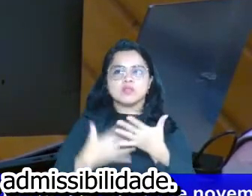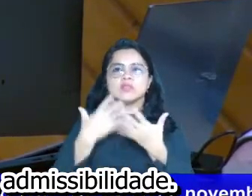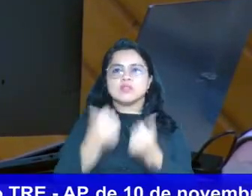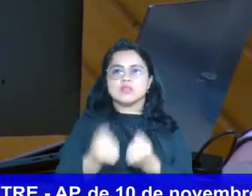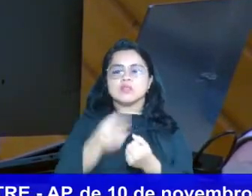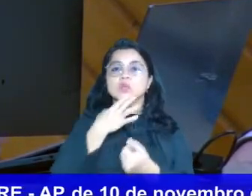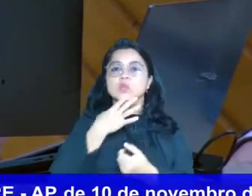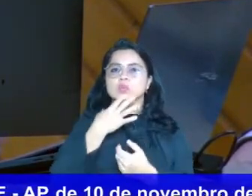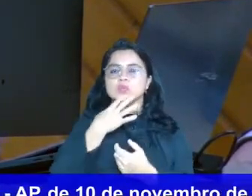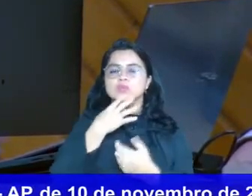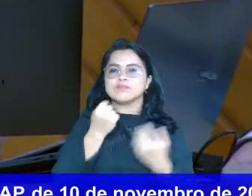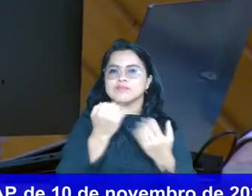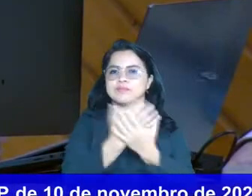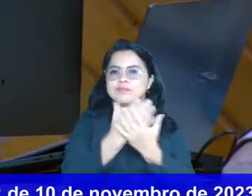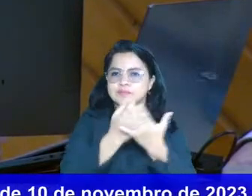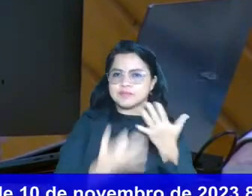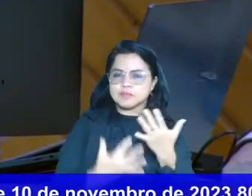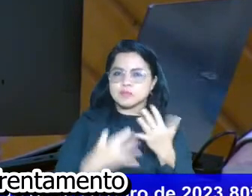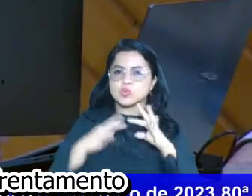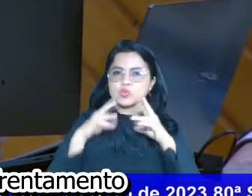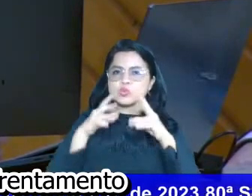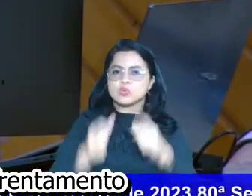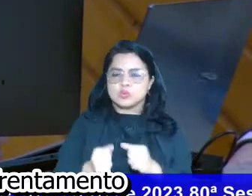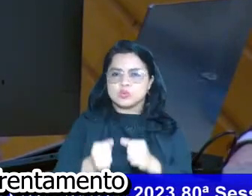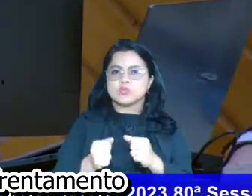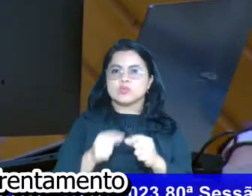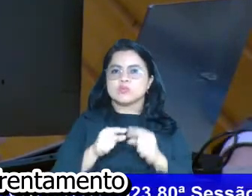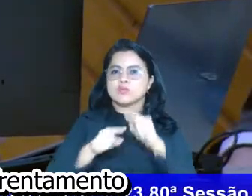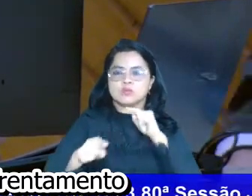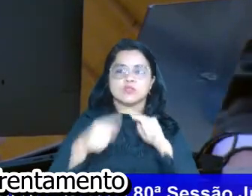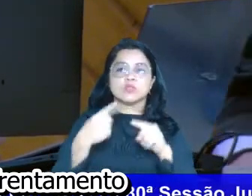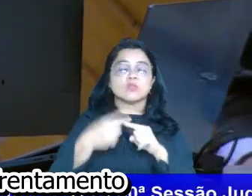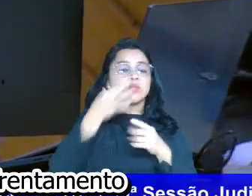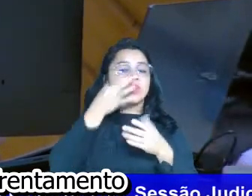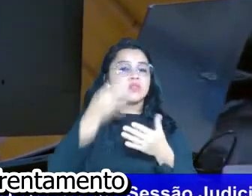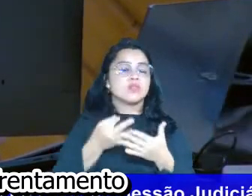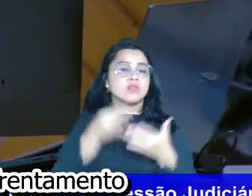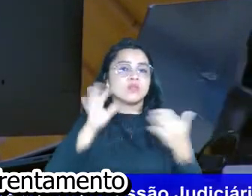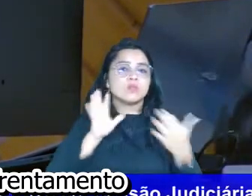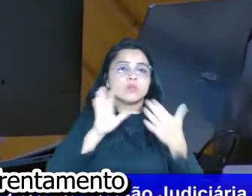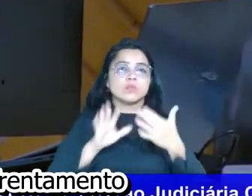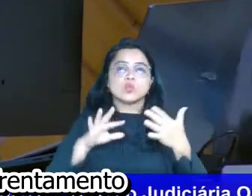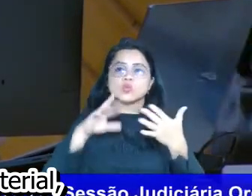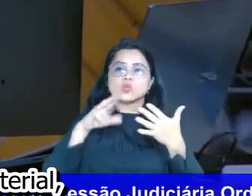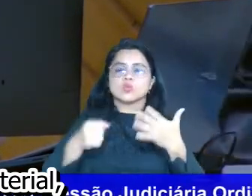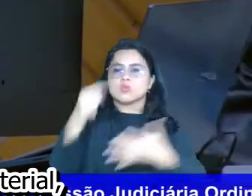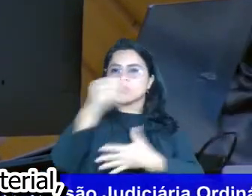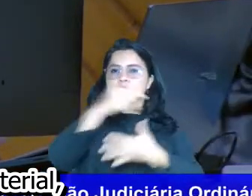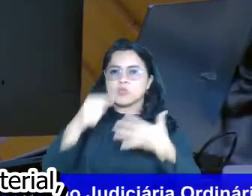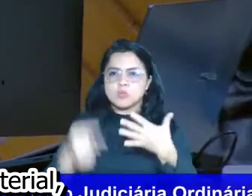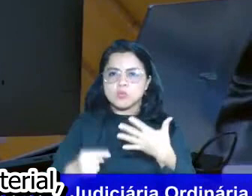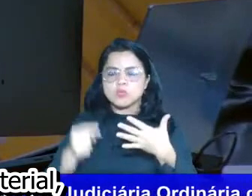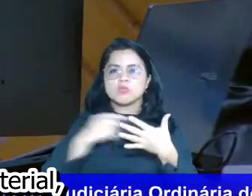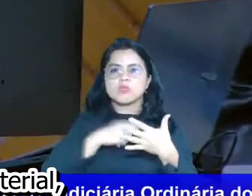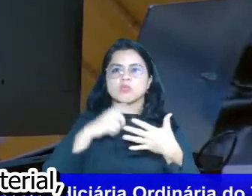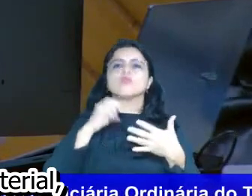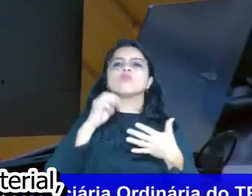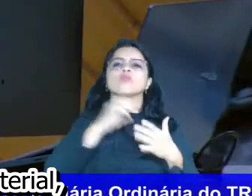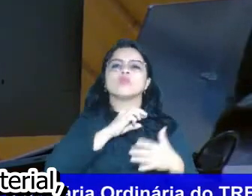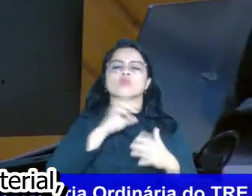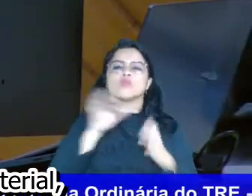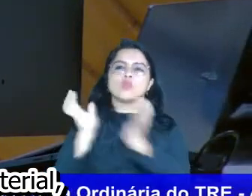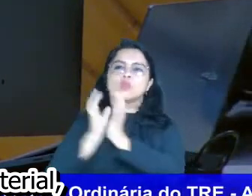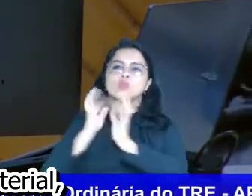admissibilidade, conheço dos embargos. E, no mérito, nego-lhe provimento por verificar o enfrentamento de todos os pontos aventados pelo órgão